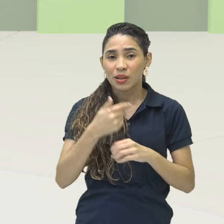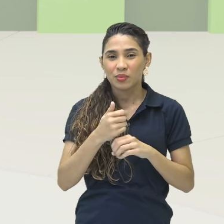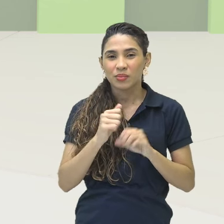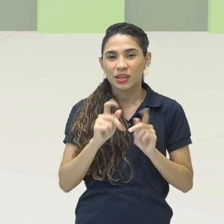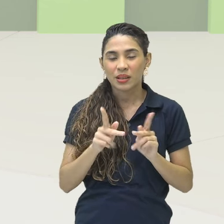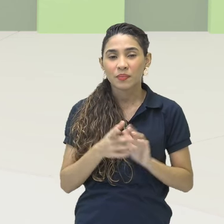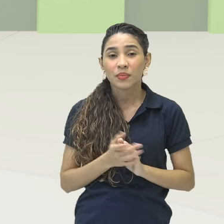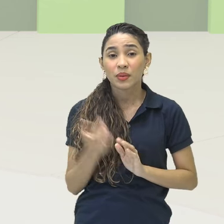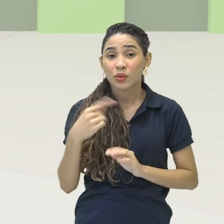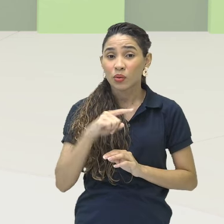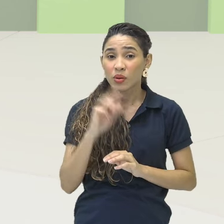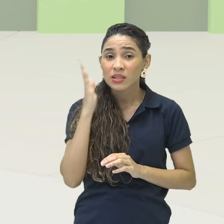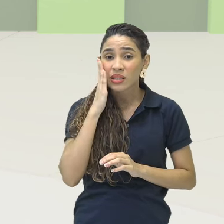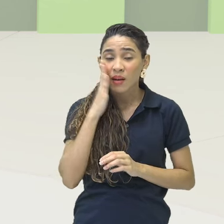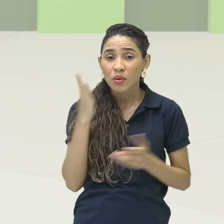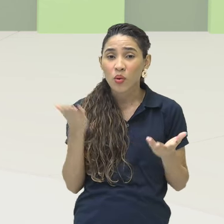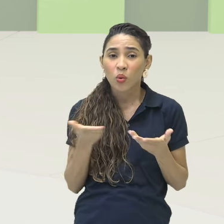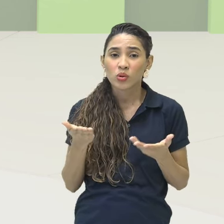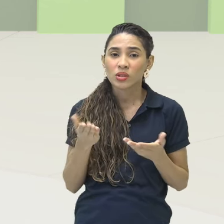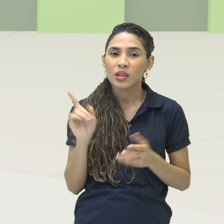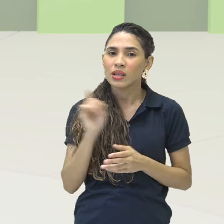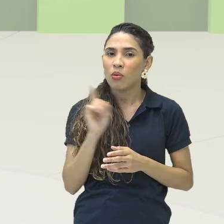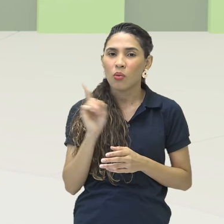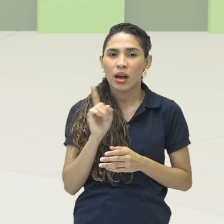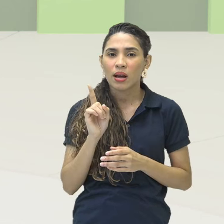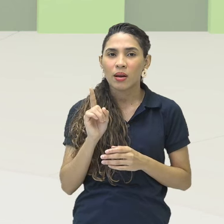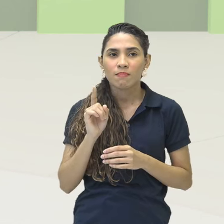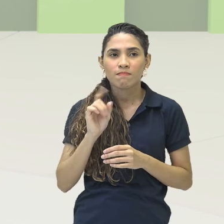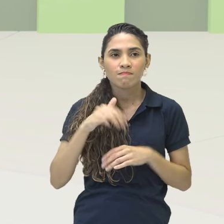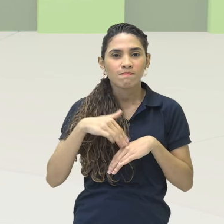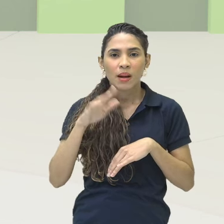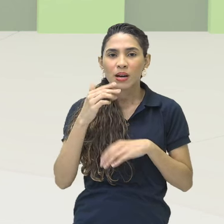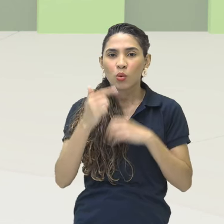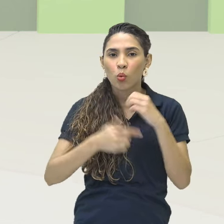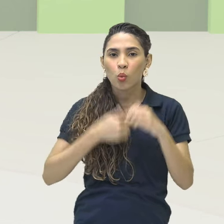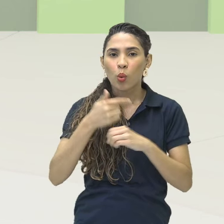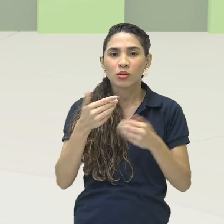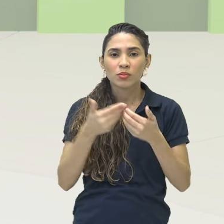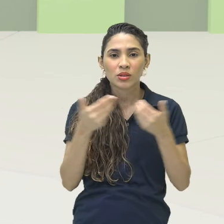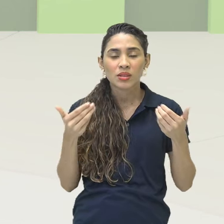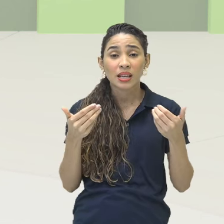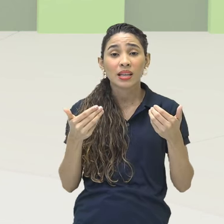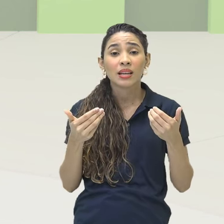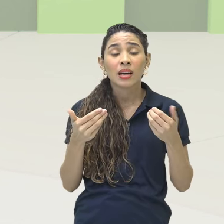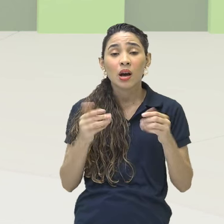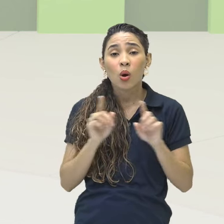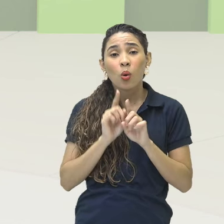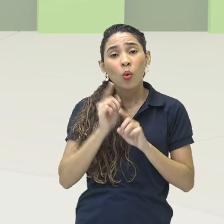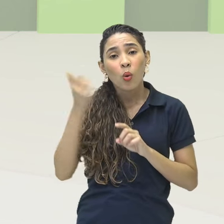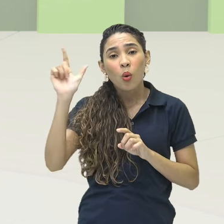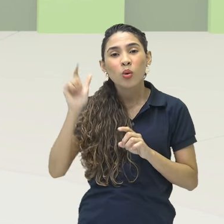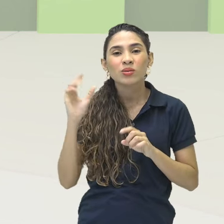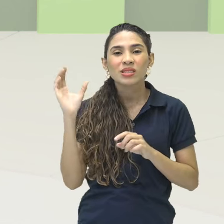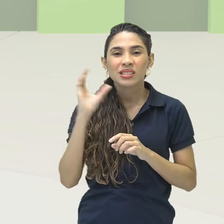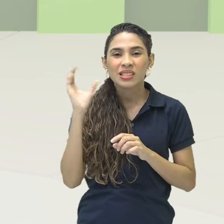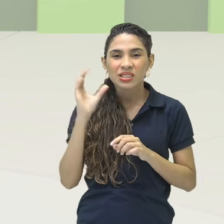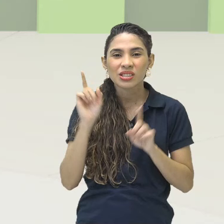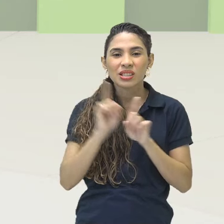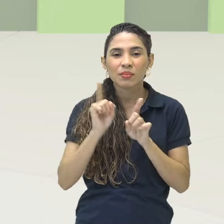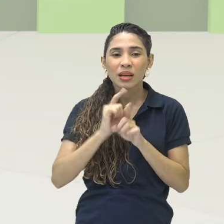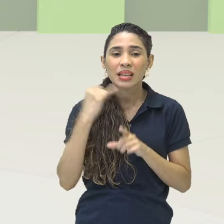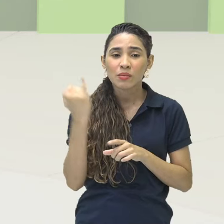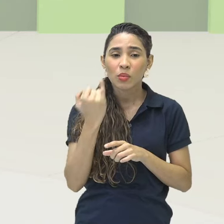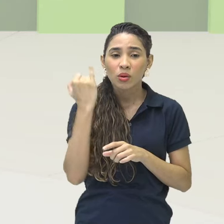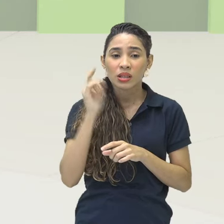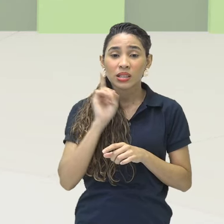átomo. A gente sabe hoje em dia que já não é mais o átomo indivisível. Inclusive, o outro cientista muito importante